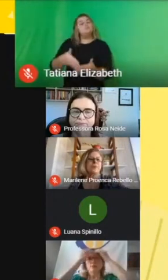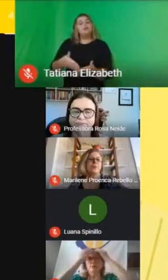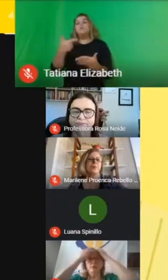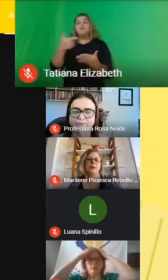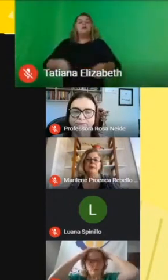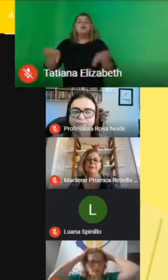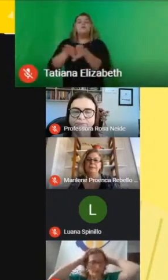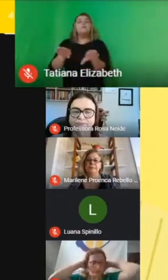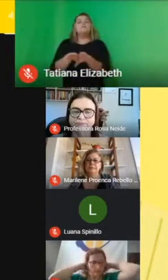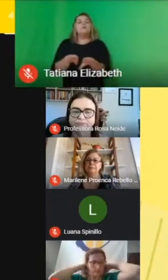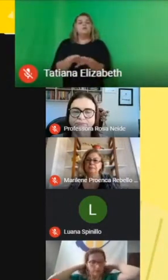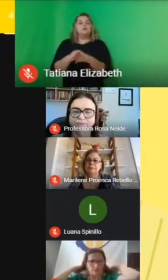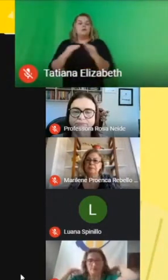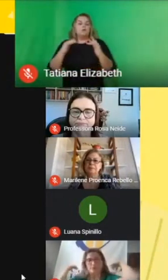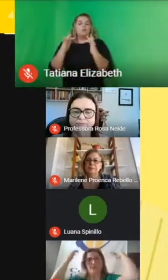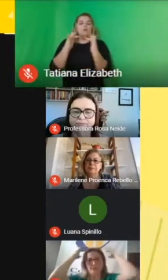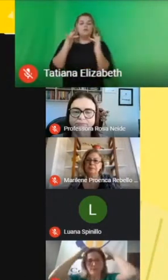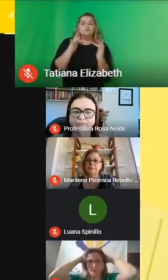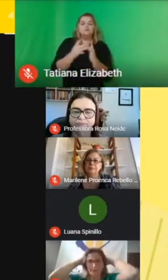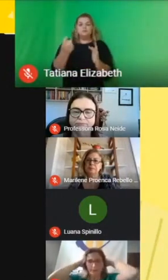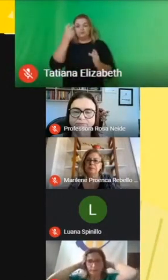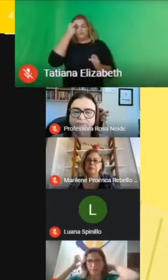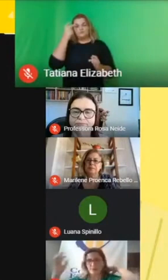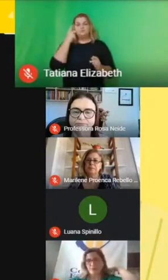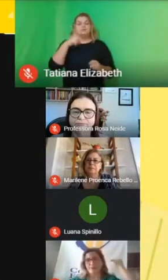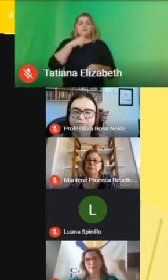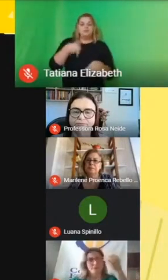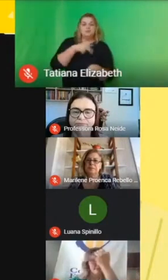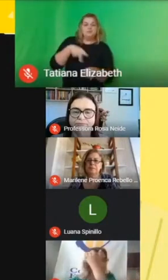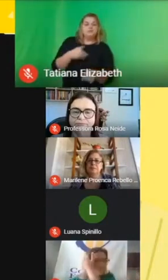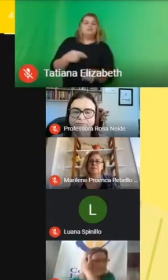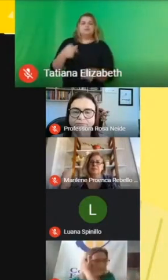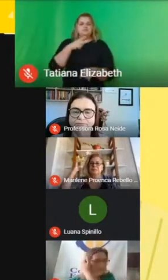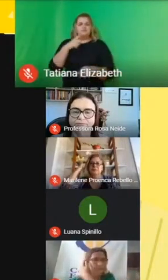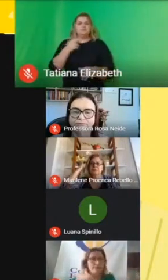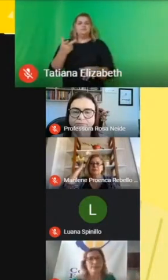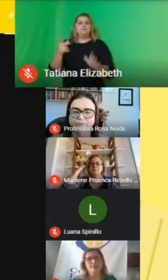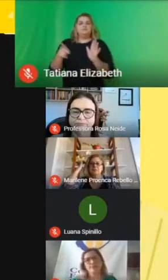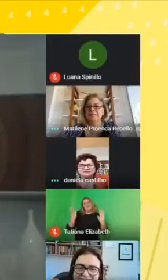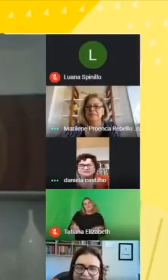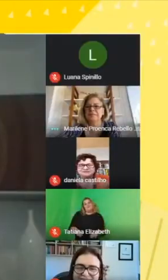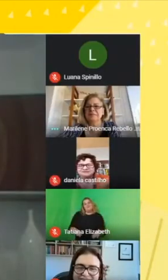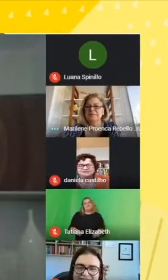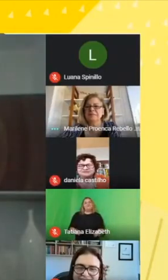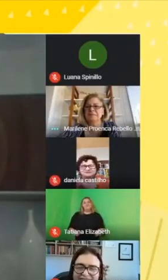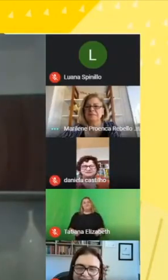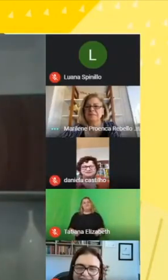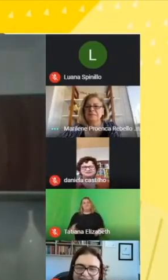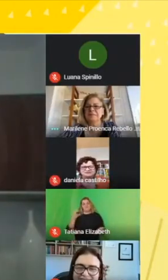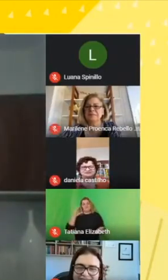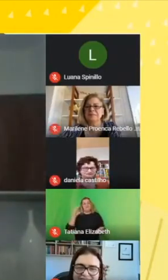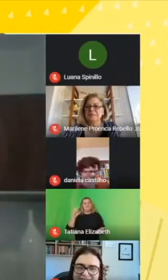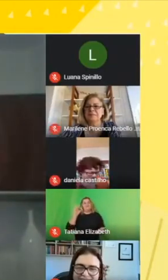econômicas, sociais e culturais nesse país por sua particularidade na educação. O CFP e o